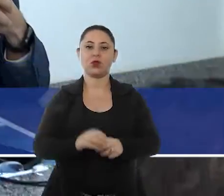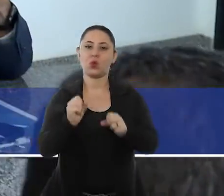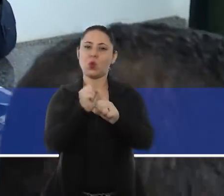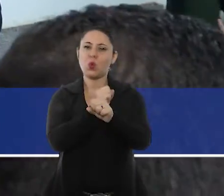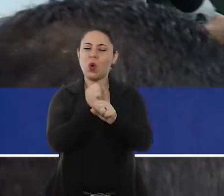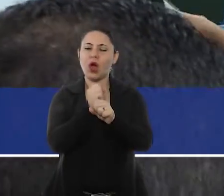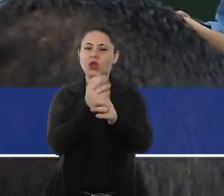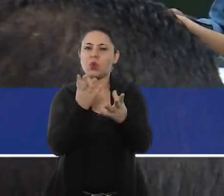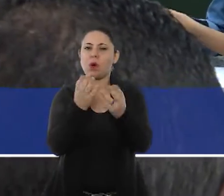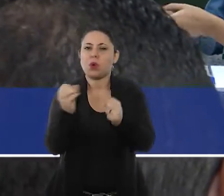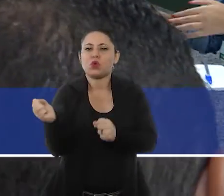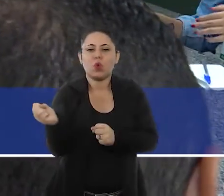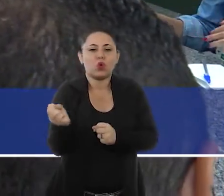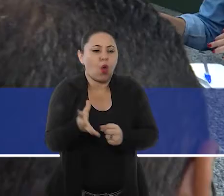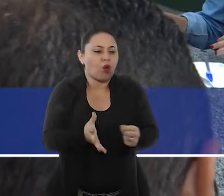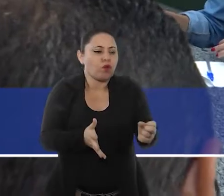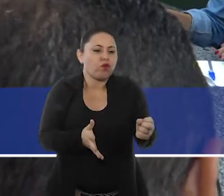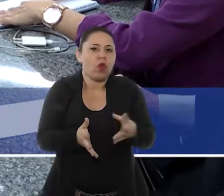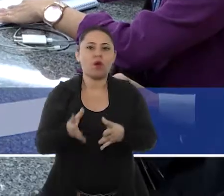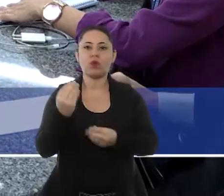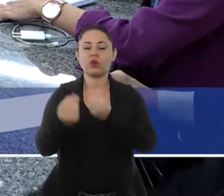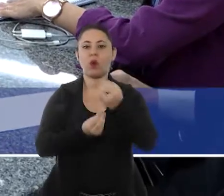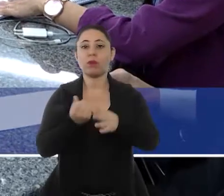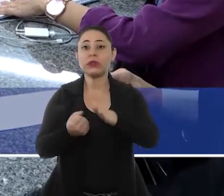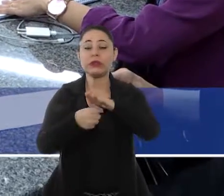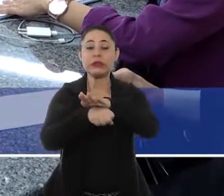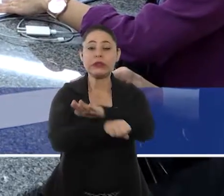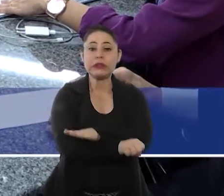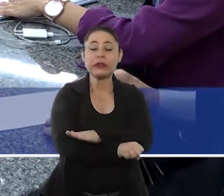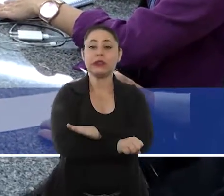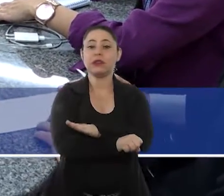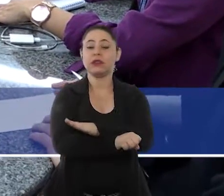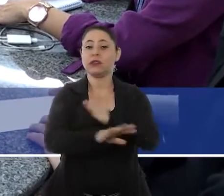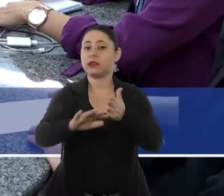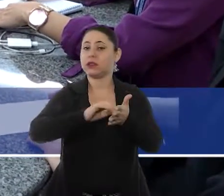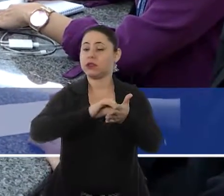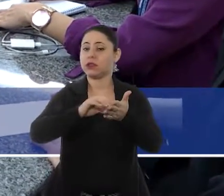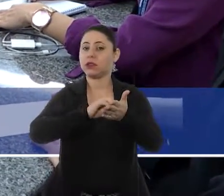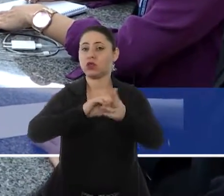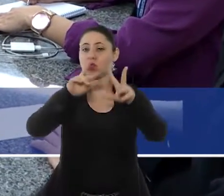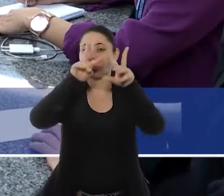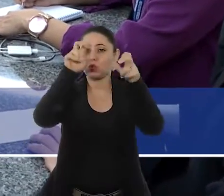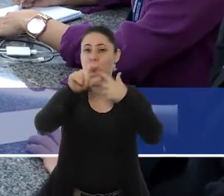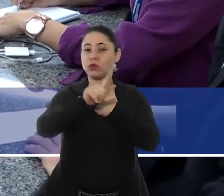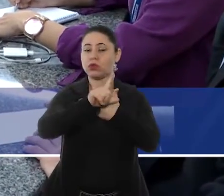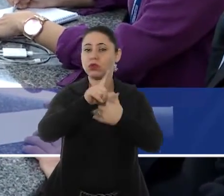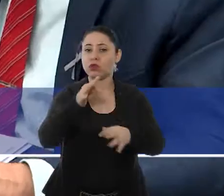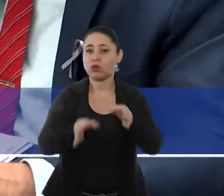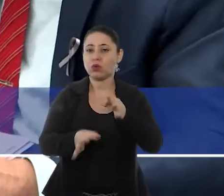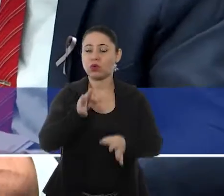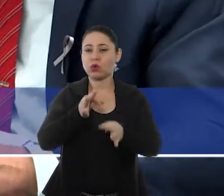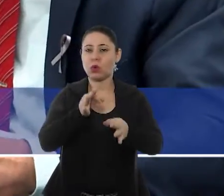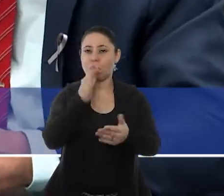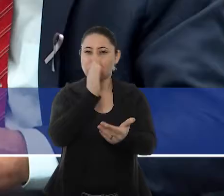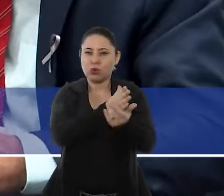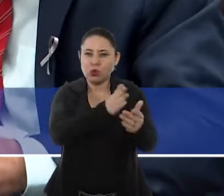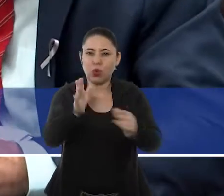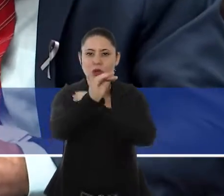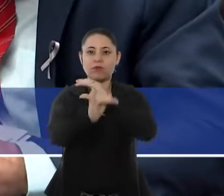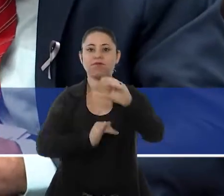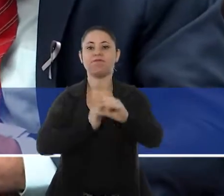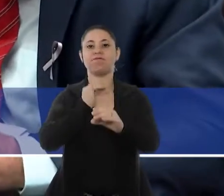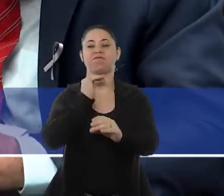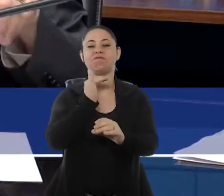ano, foram pontuadas inovações, como a implantação na Secretaria de Assuntos Legislativos e Jurídicos dos processos